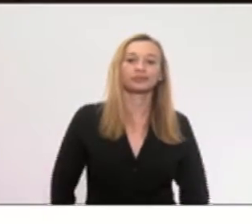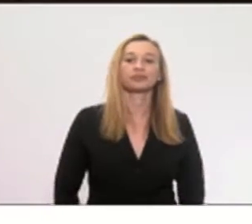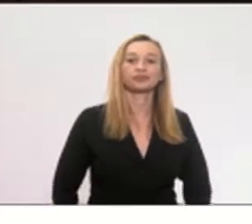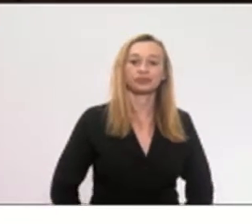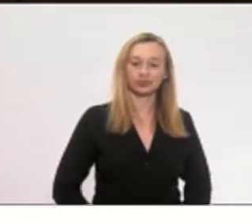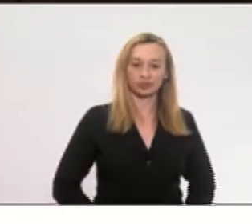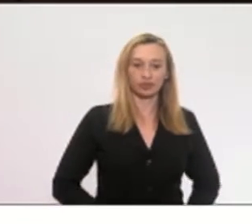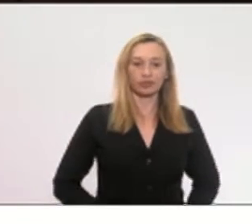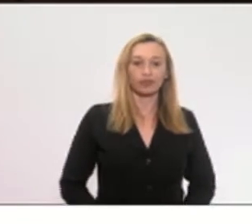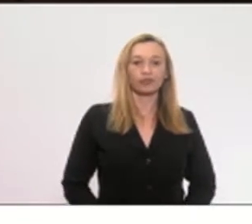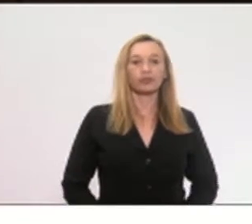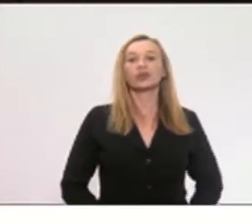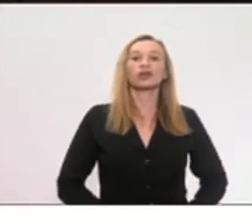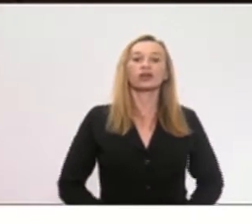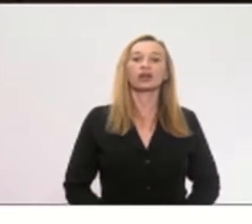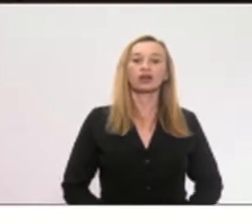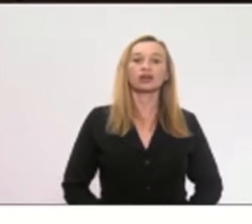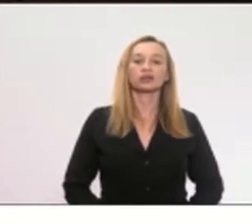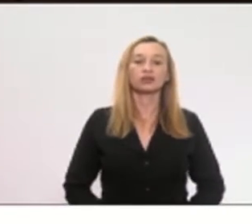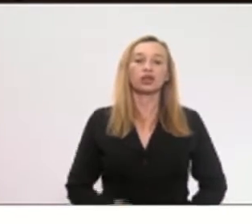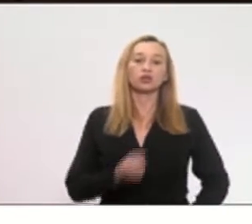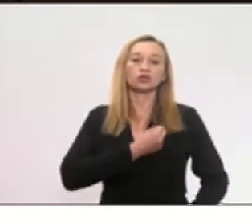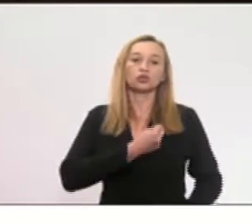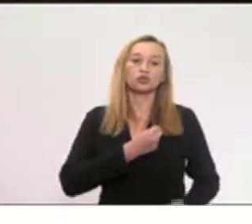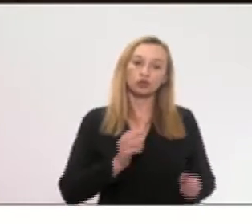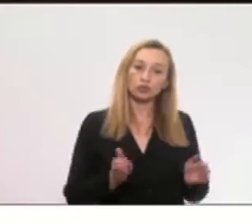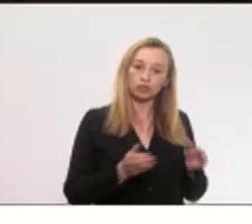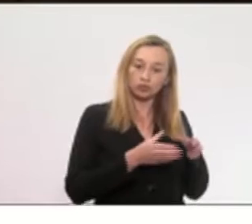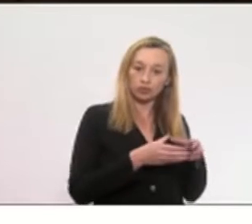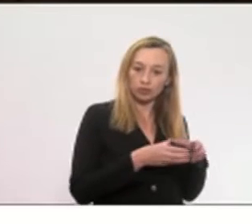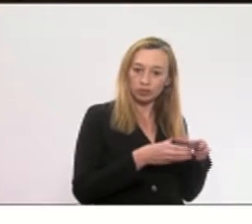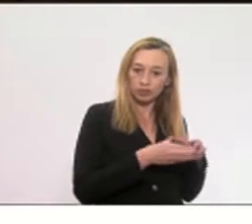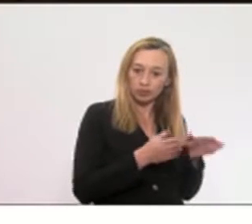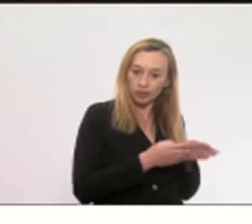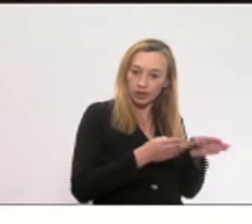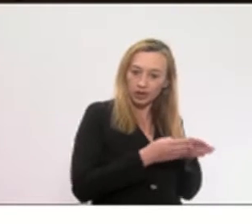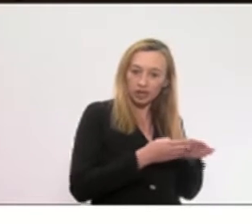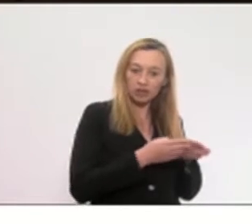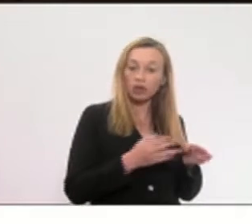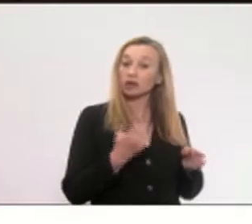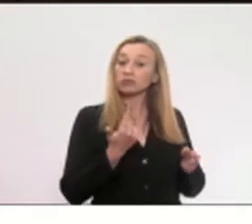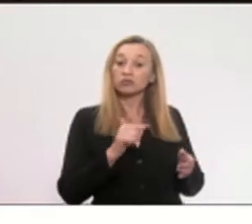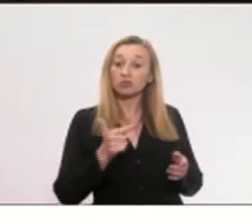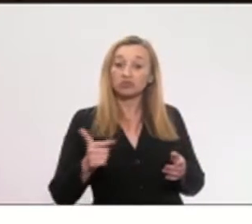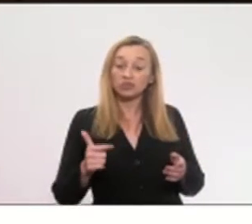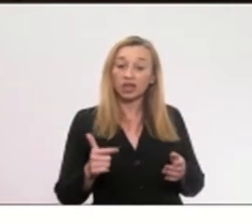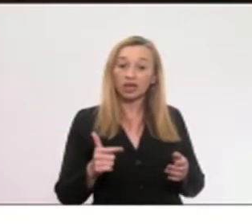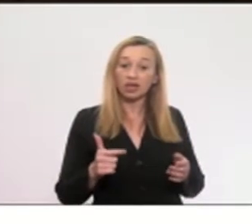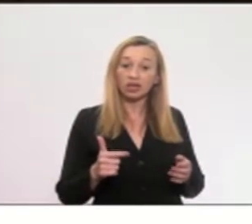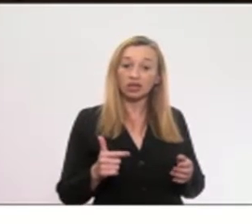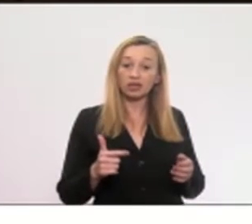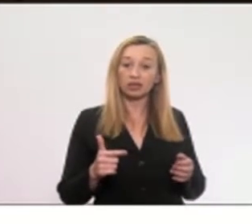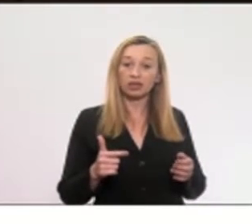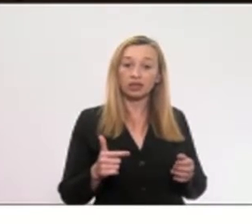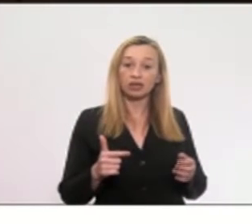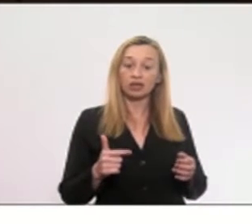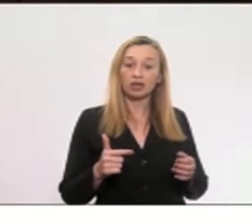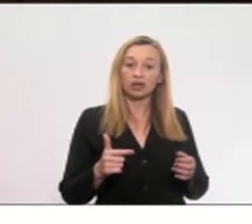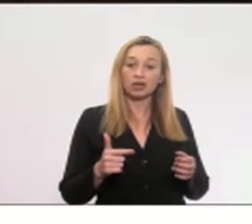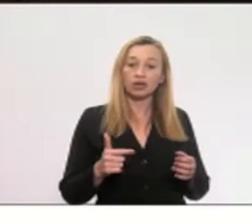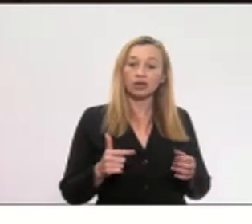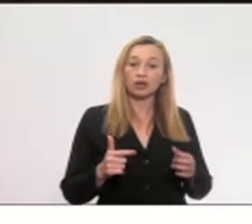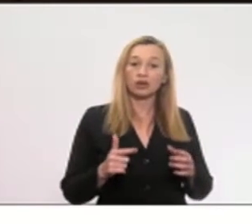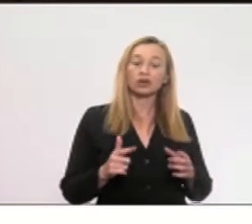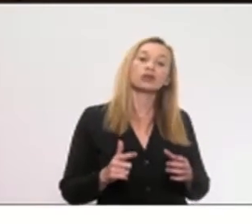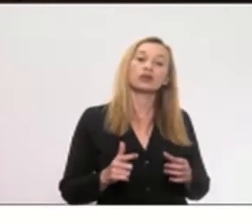40. É minoria e não tem autorização para praticar atos arbitrários. Não